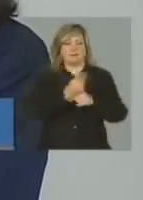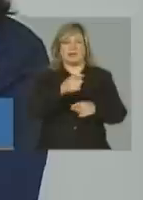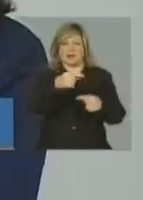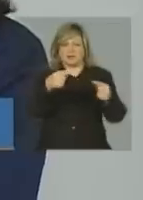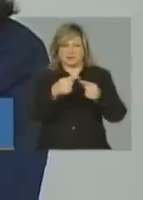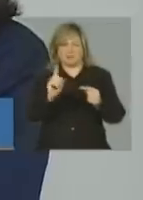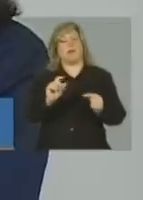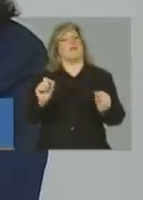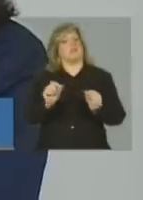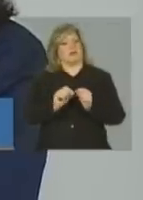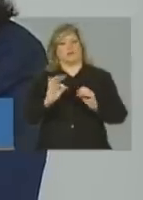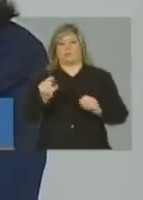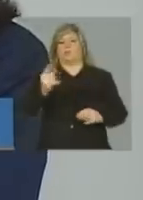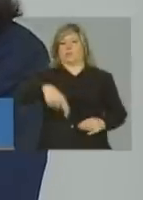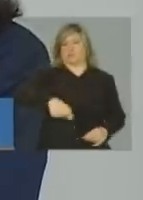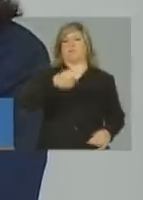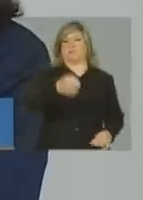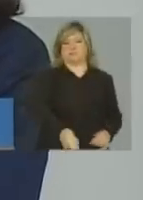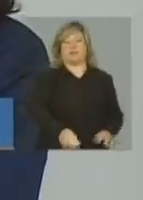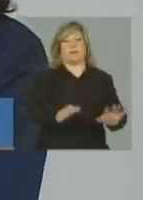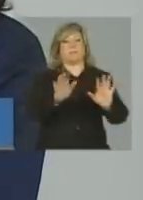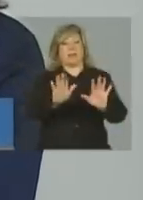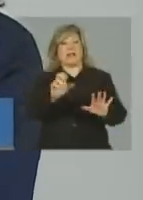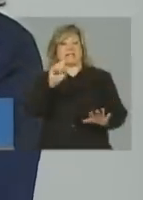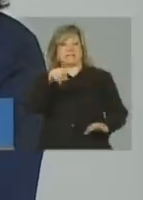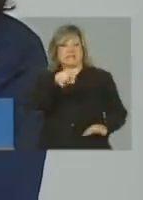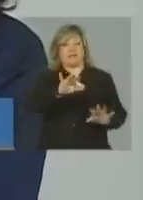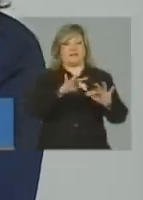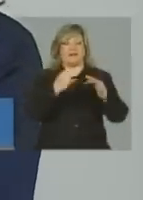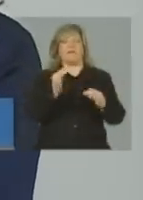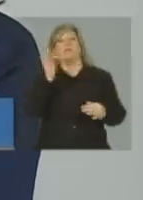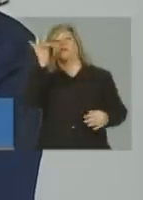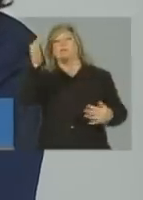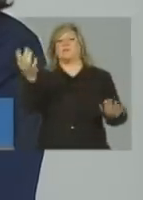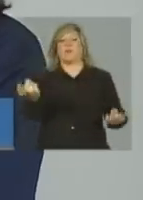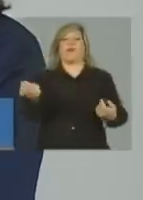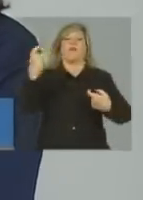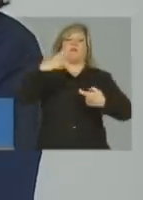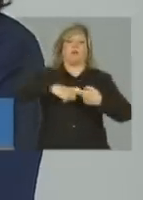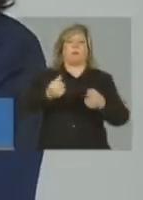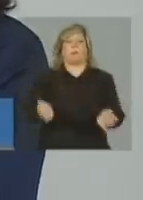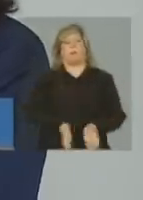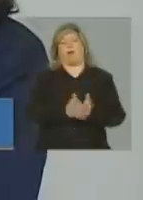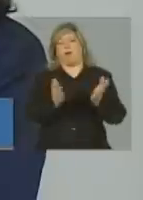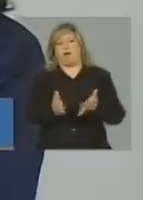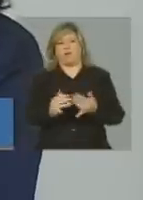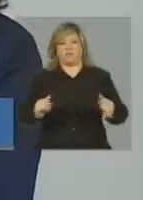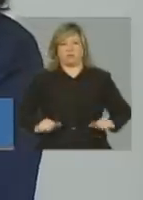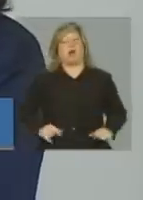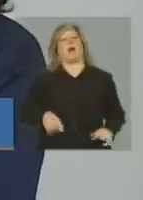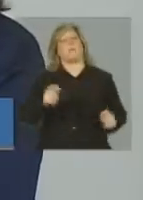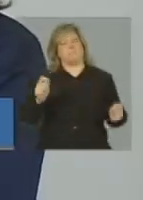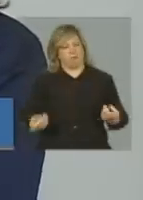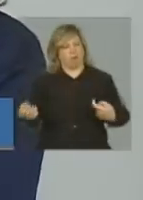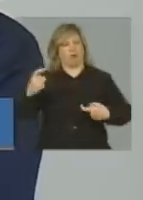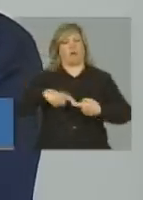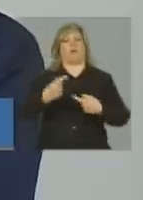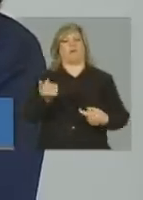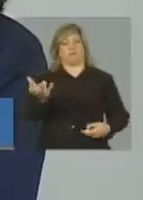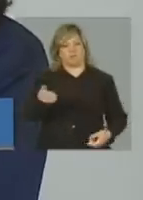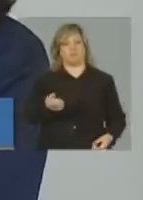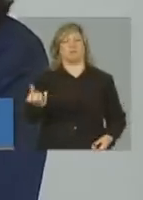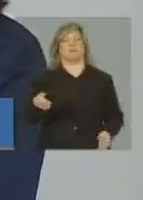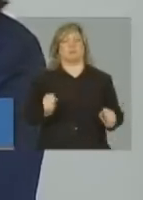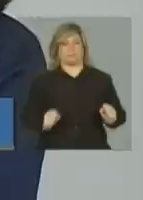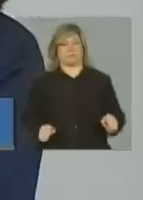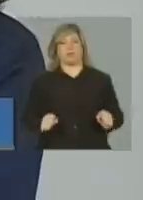aí todos os procedimentos para cobrança vão ser tomados. Mas caso a família algum dia volte à situação de pobreza ou extrema pobreza, ela pode ser